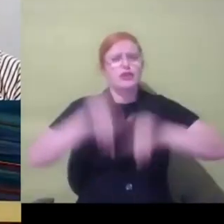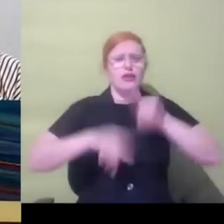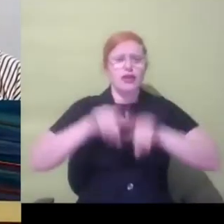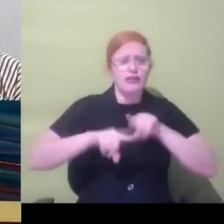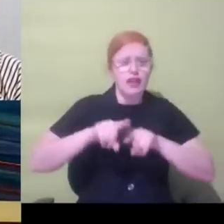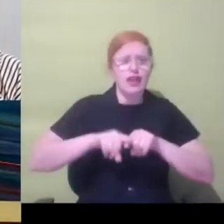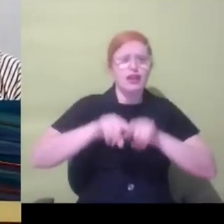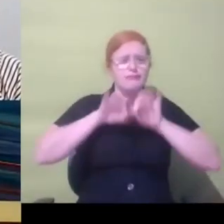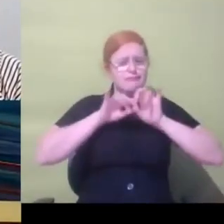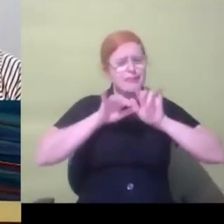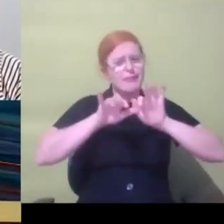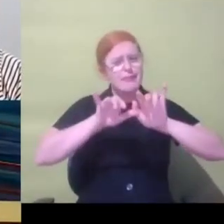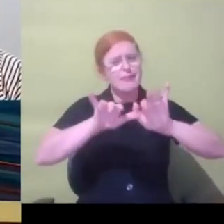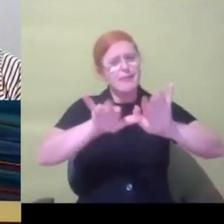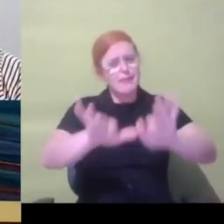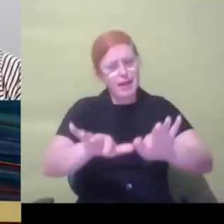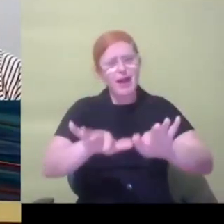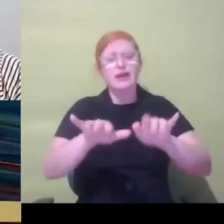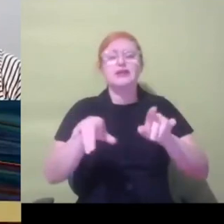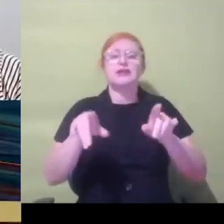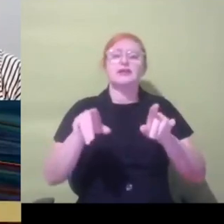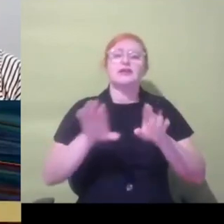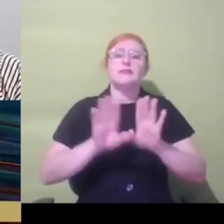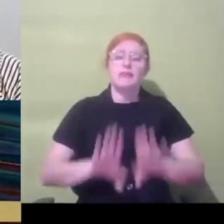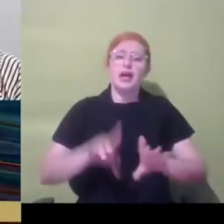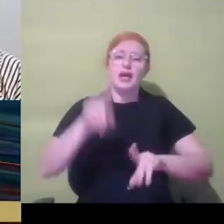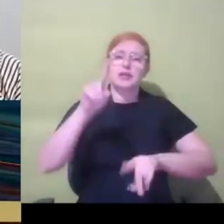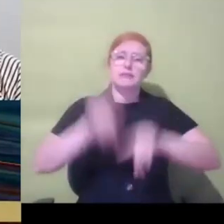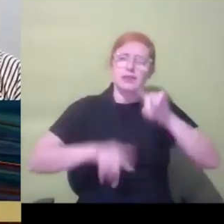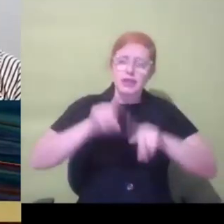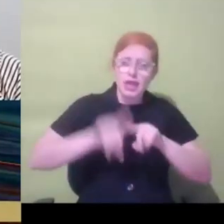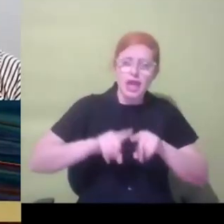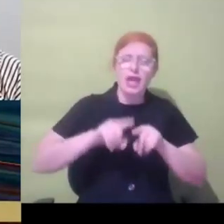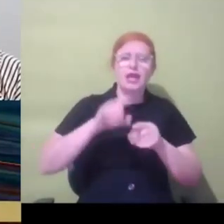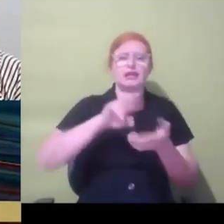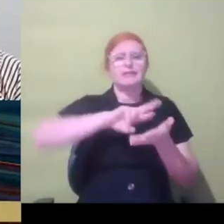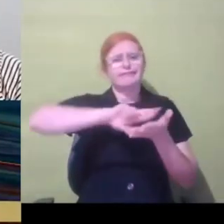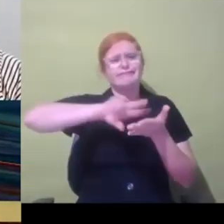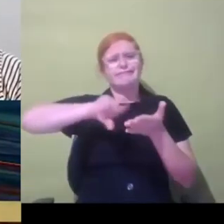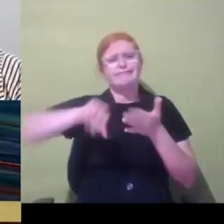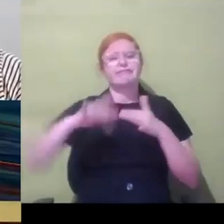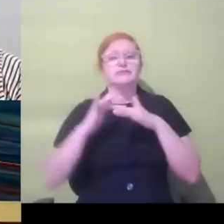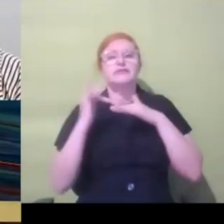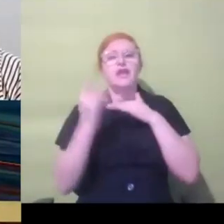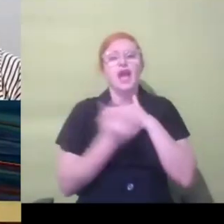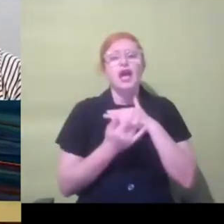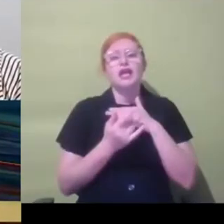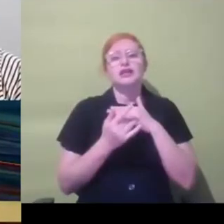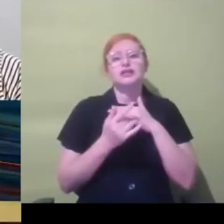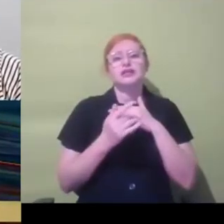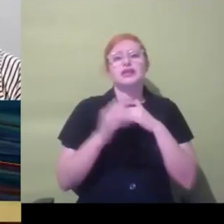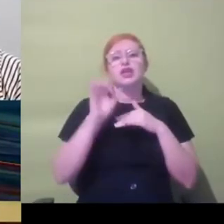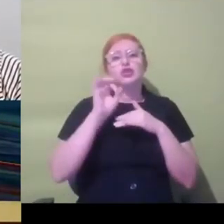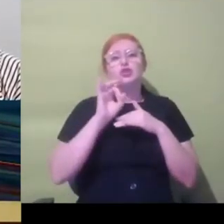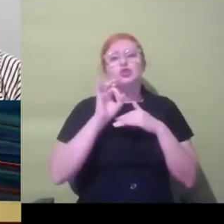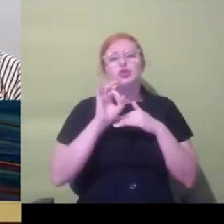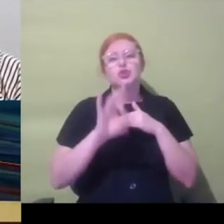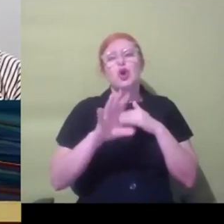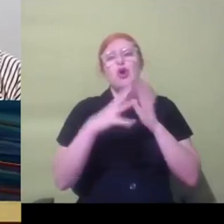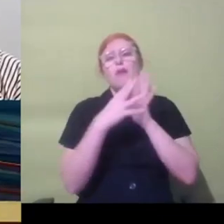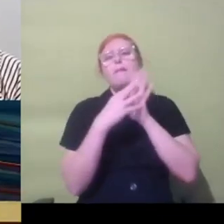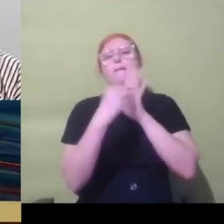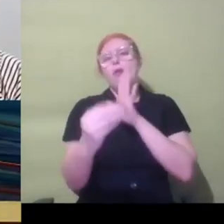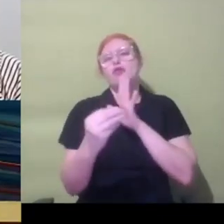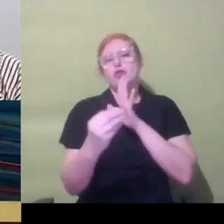podem... não são os materiais que estão aí em outras redes, né? Que não são esses